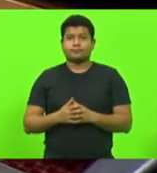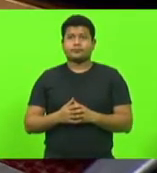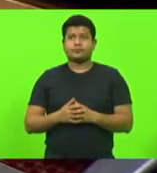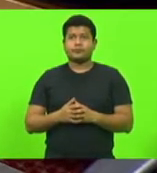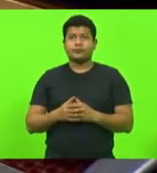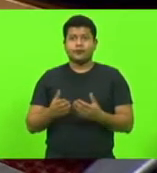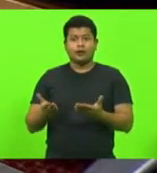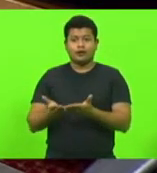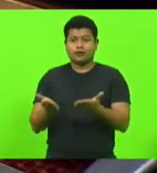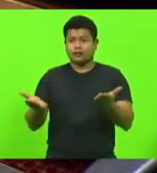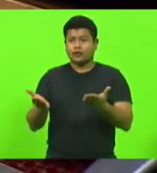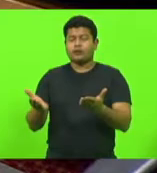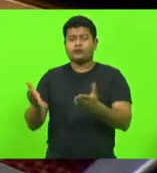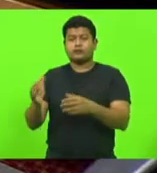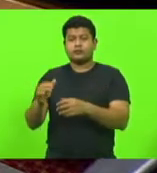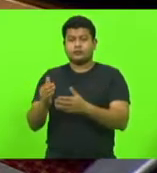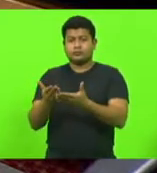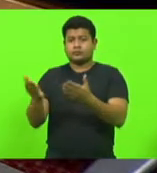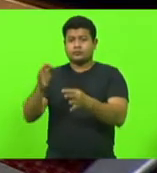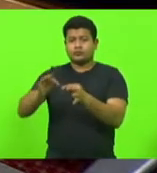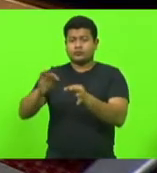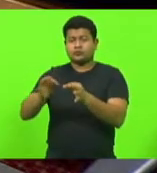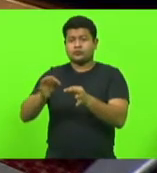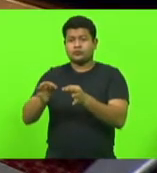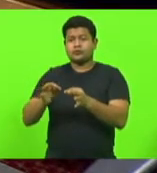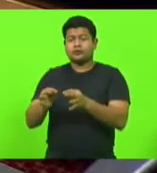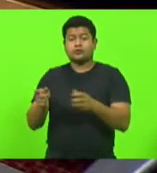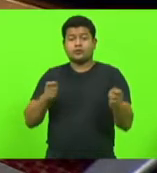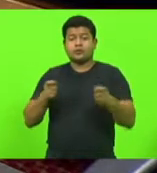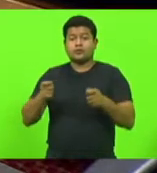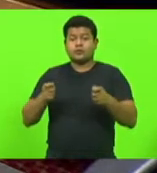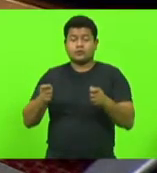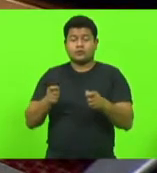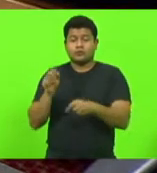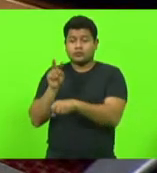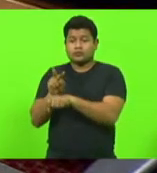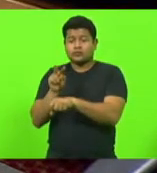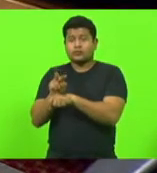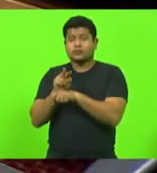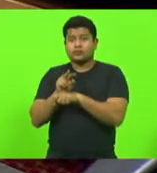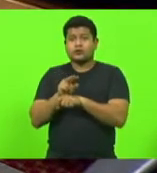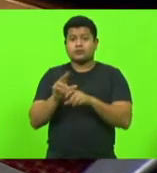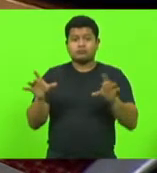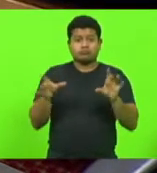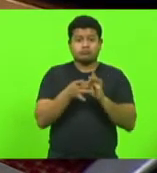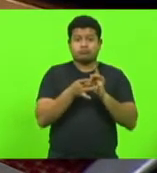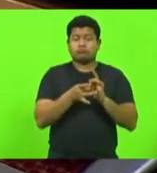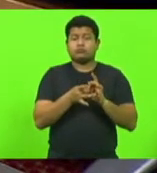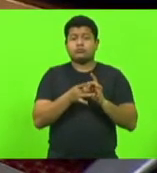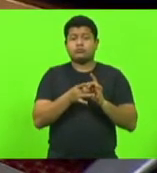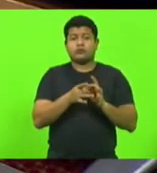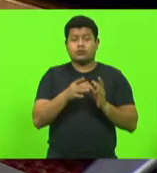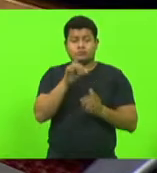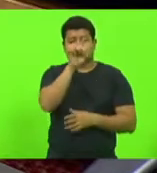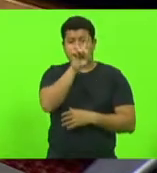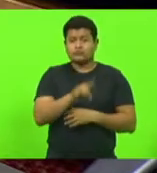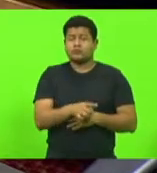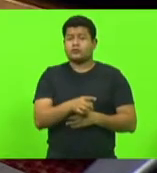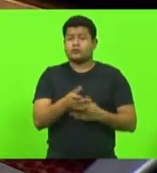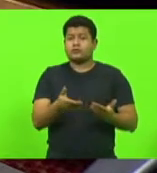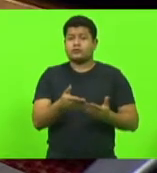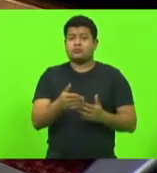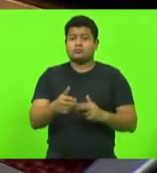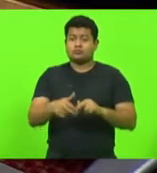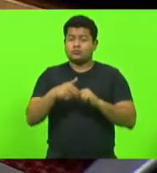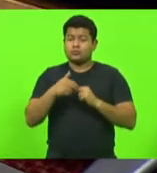caminhos e órgãos controladores bastante suficientes, alinhados juridicamente. O projeto ele cria um desalinhamento, portanto, eu